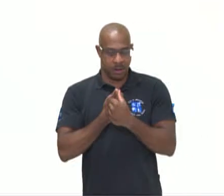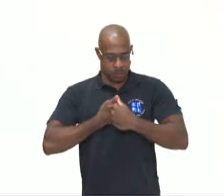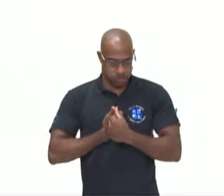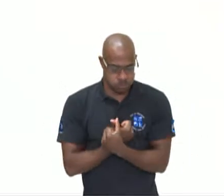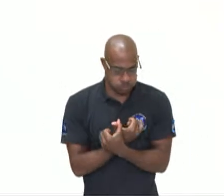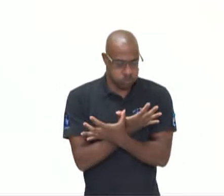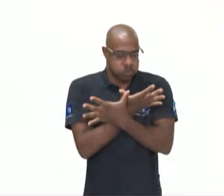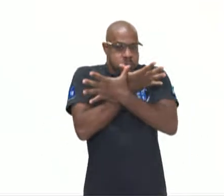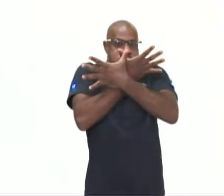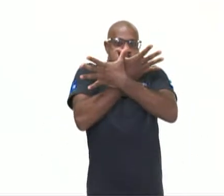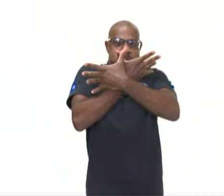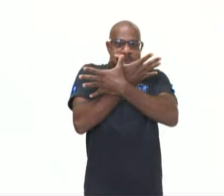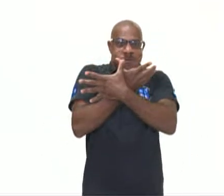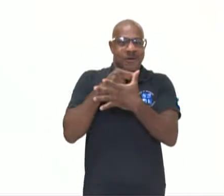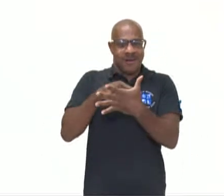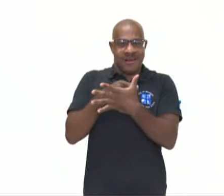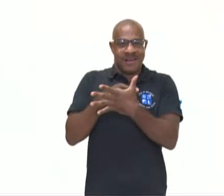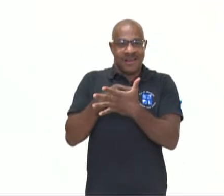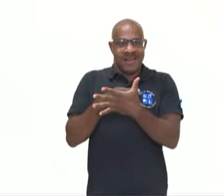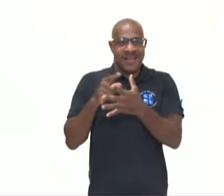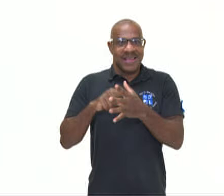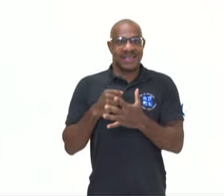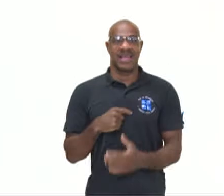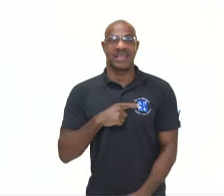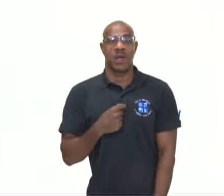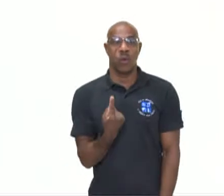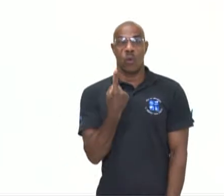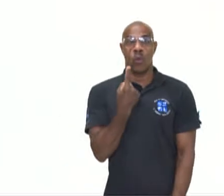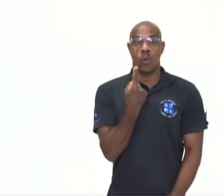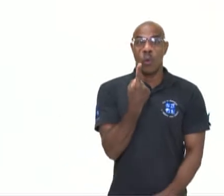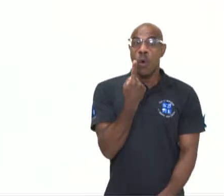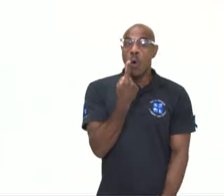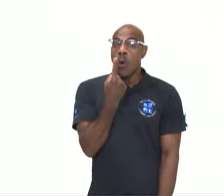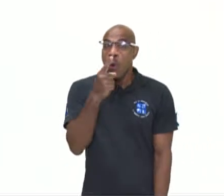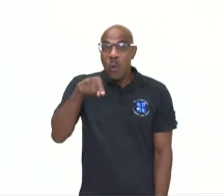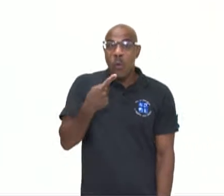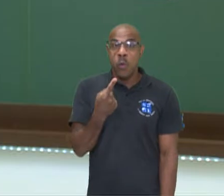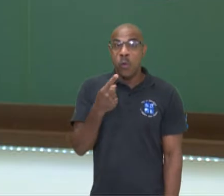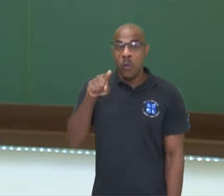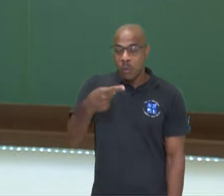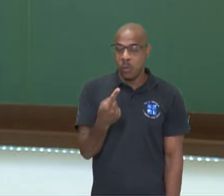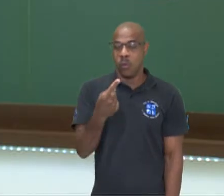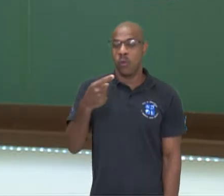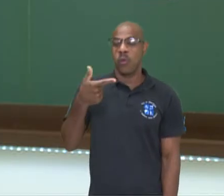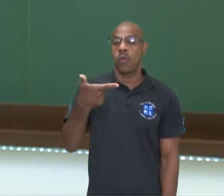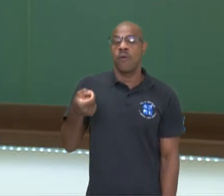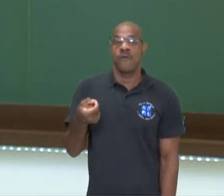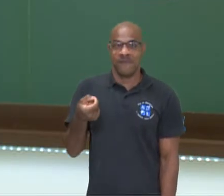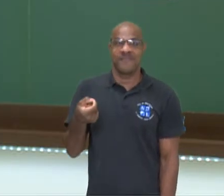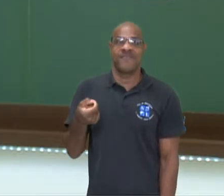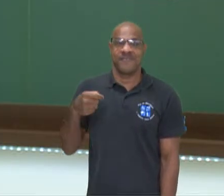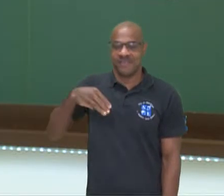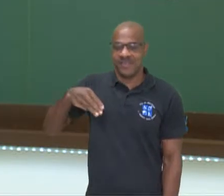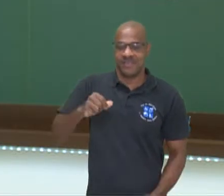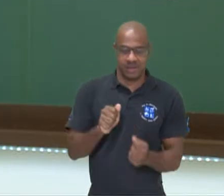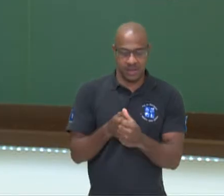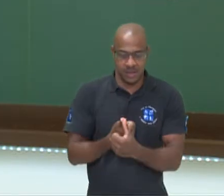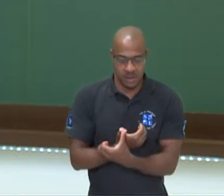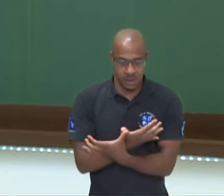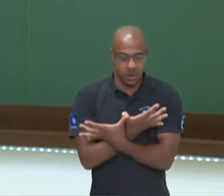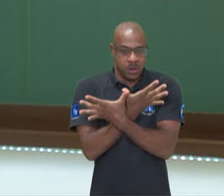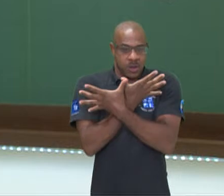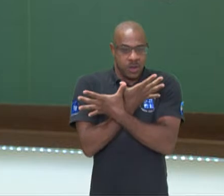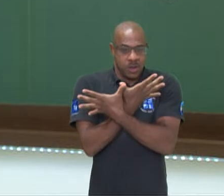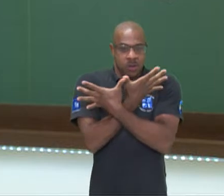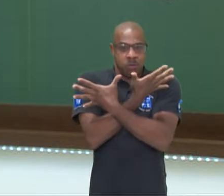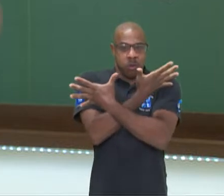atinge uma envergadura de 1,20 m. O que é envergadura, professora? Quando ela abre as asas, a distância de uma ponta